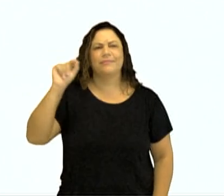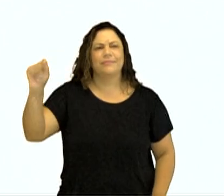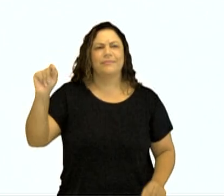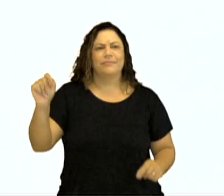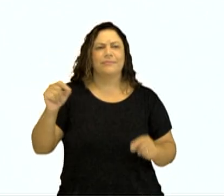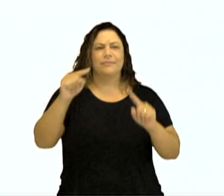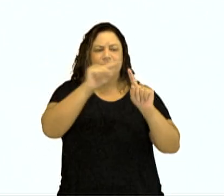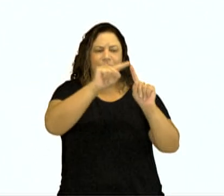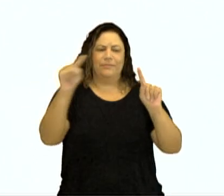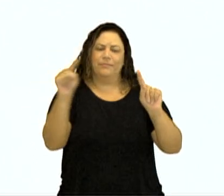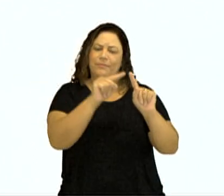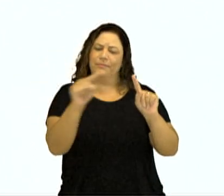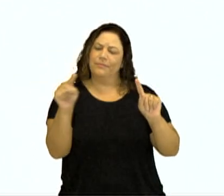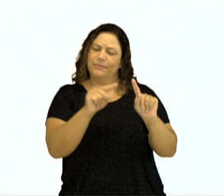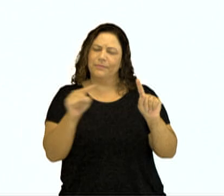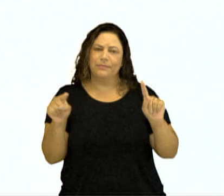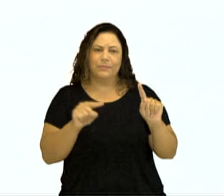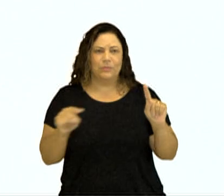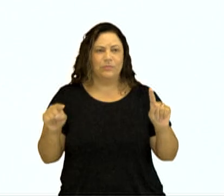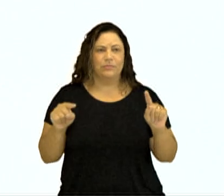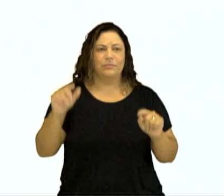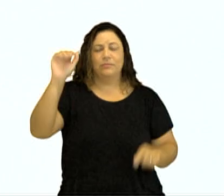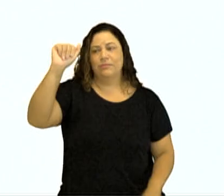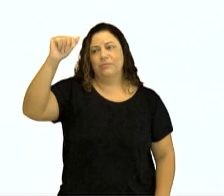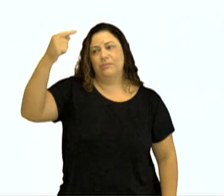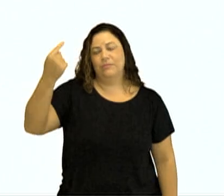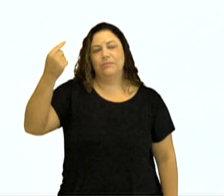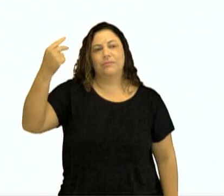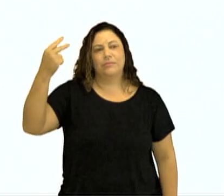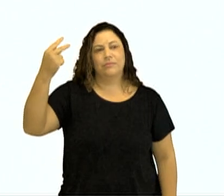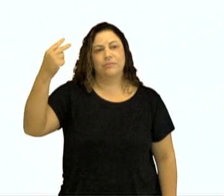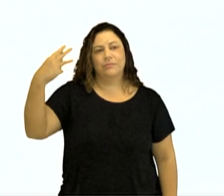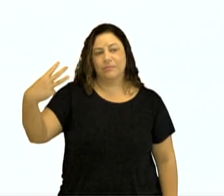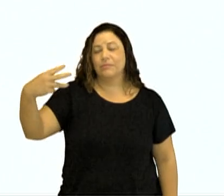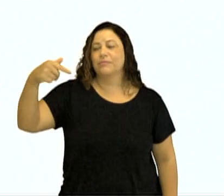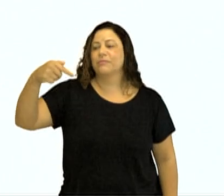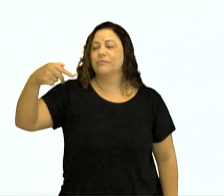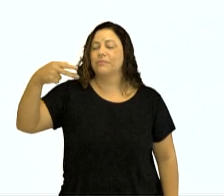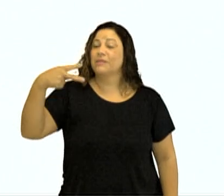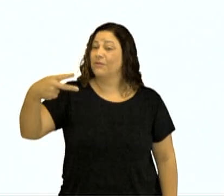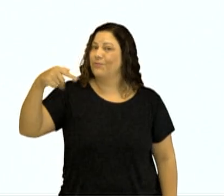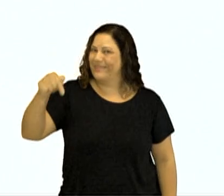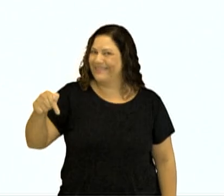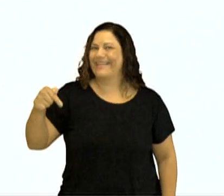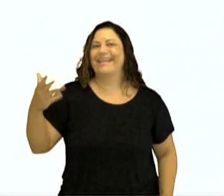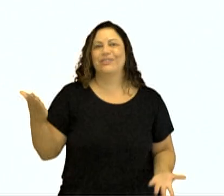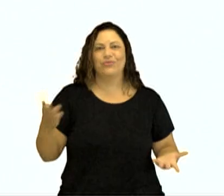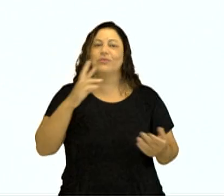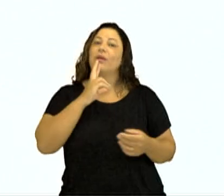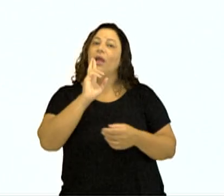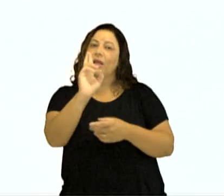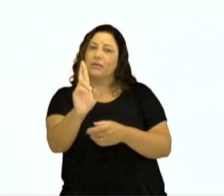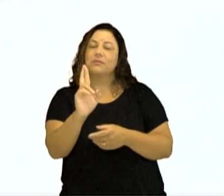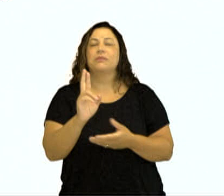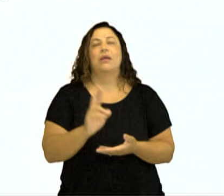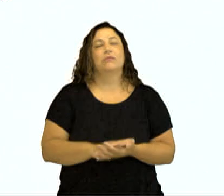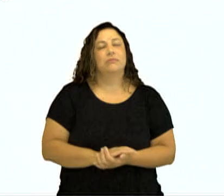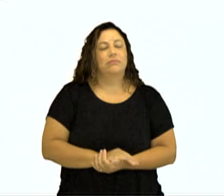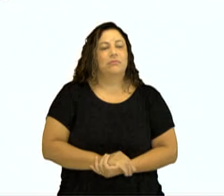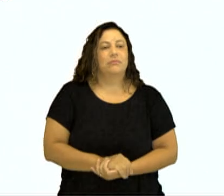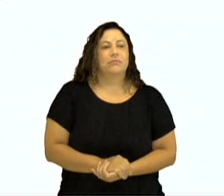Para resumir para você, o 0, o 1, o 3 e o 27, que foram os resultados obtidos na função.